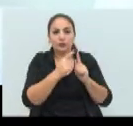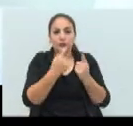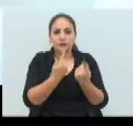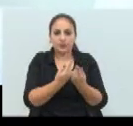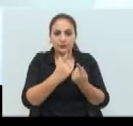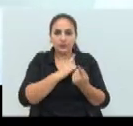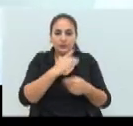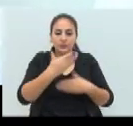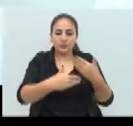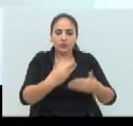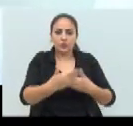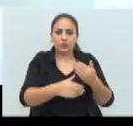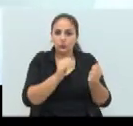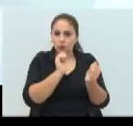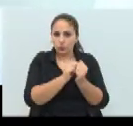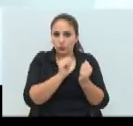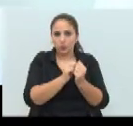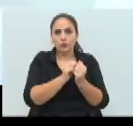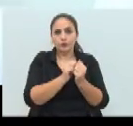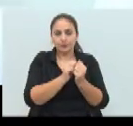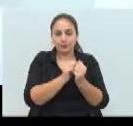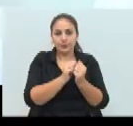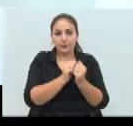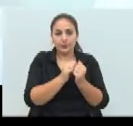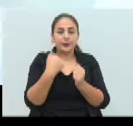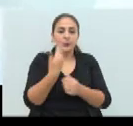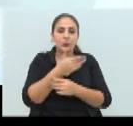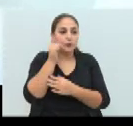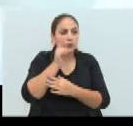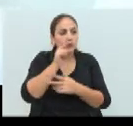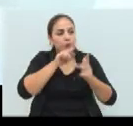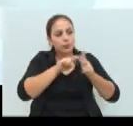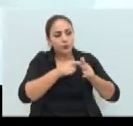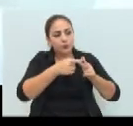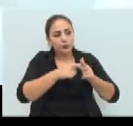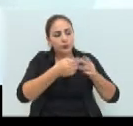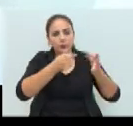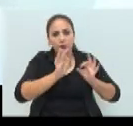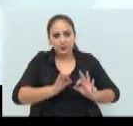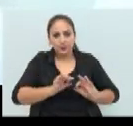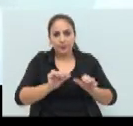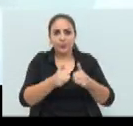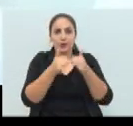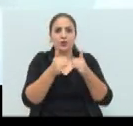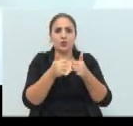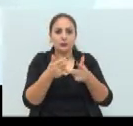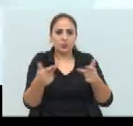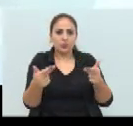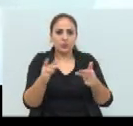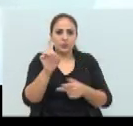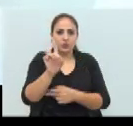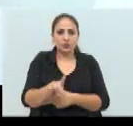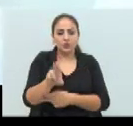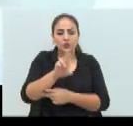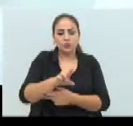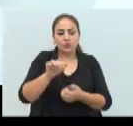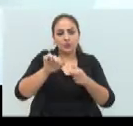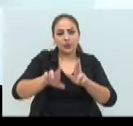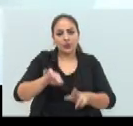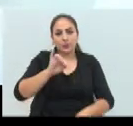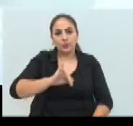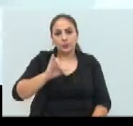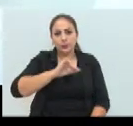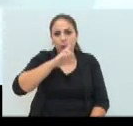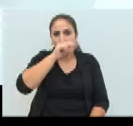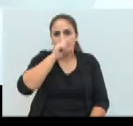gestão que será desenvolvido mutuamente, né, para que nós possamos ajustar lá melhores obrigações e direitos de uso daquela área que